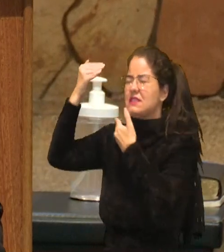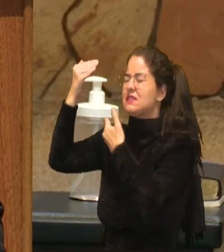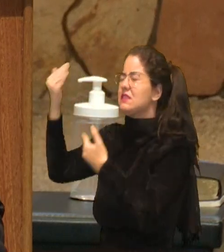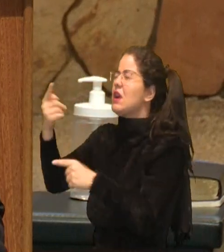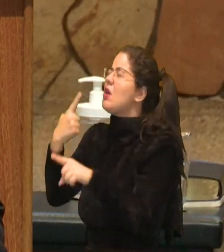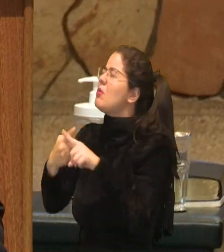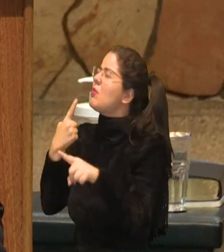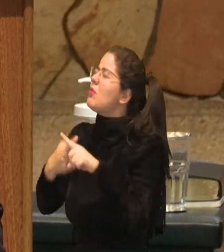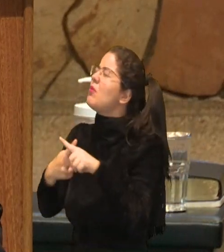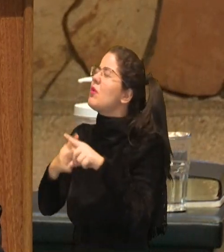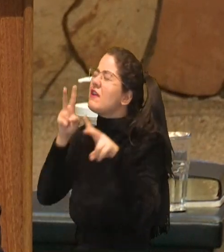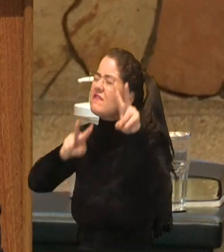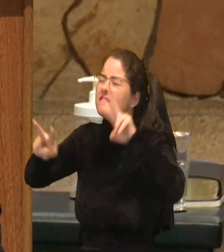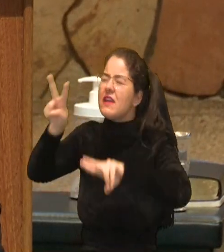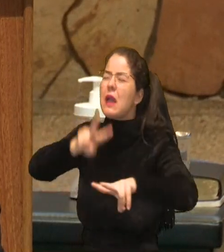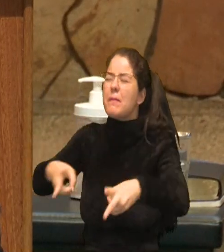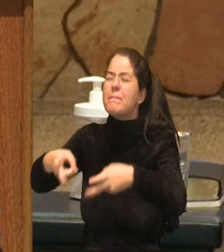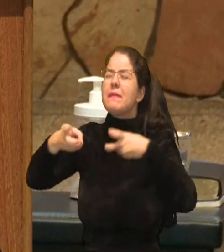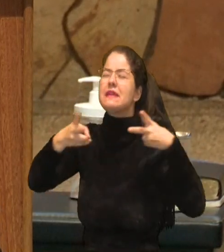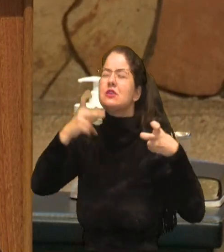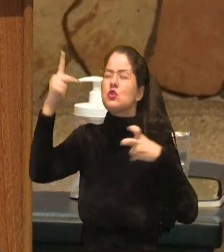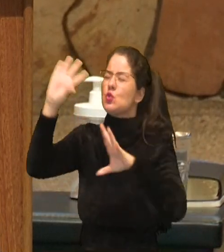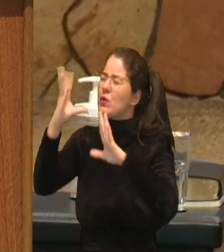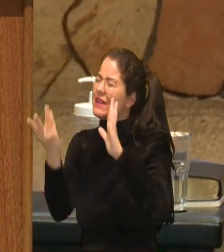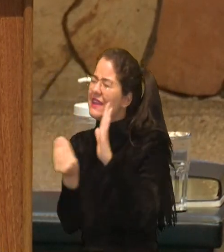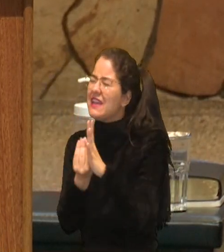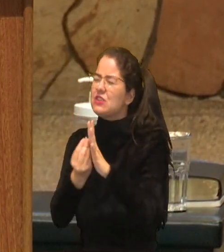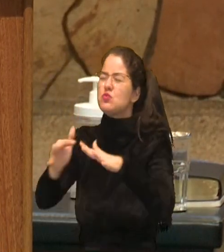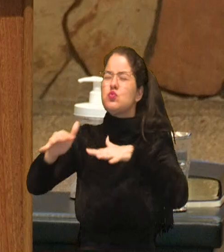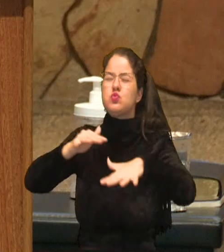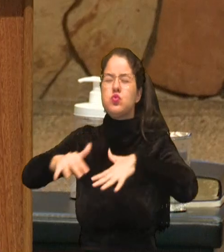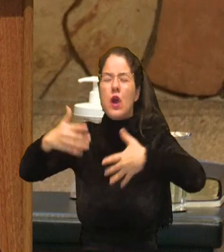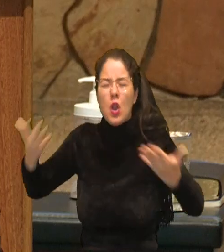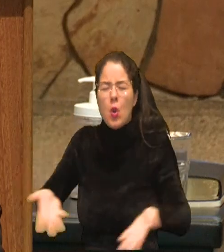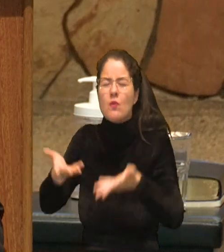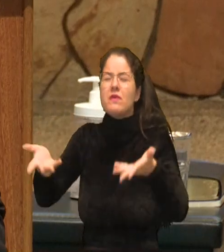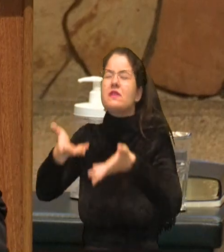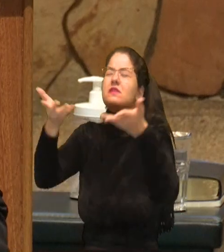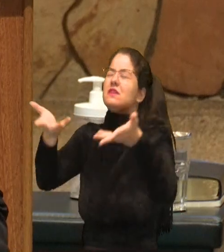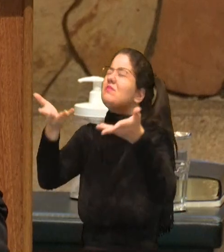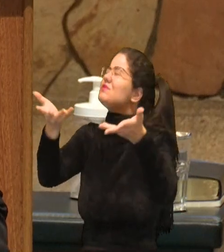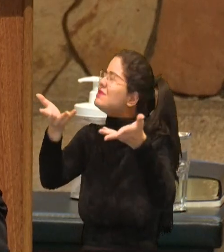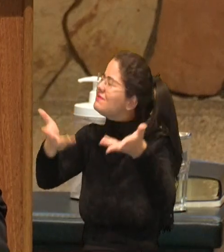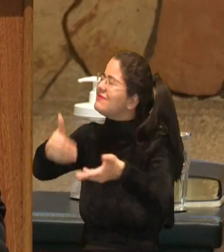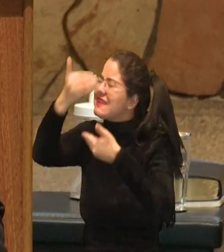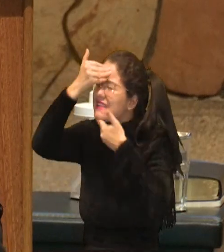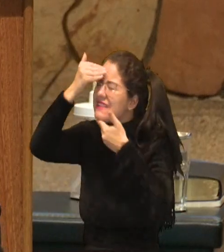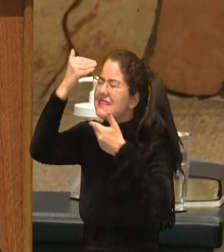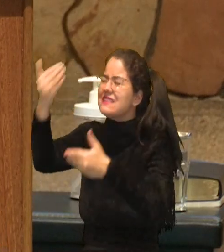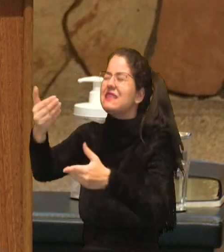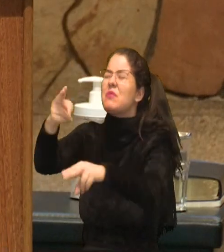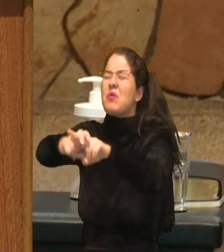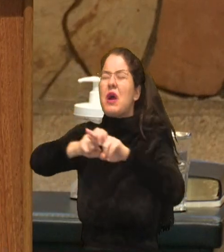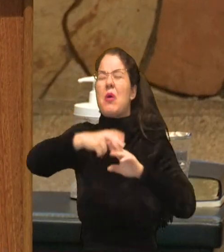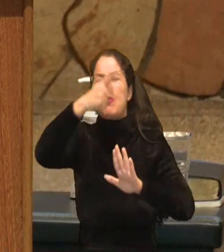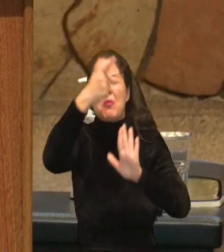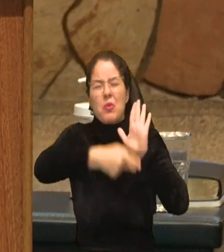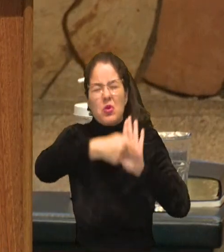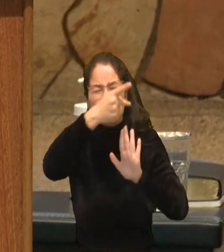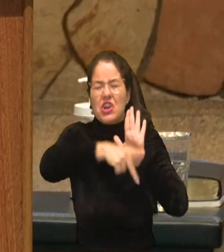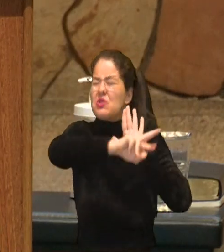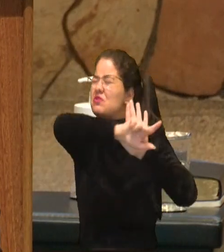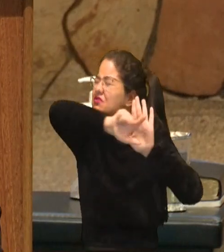a Tua igreja se movendo em prol do Teu reino, Senhor. Te agradecemos por essas ações que a Tua igreja